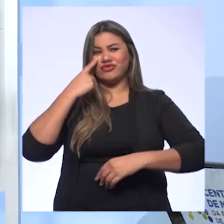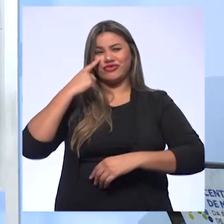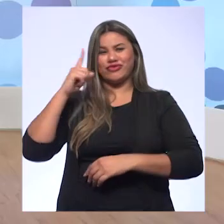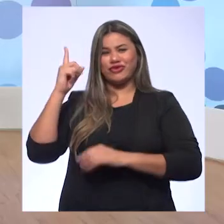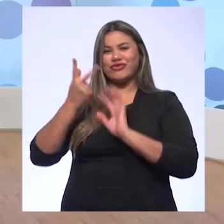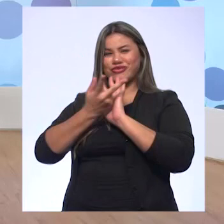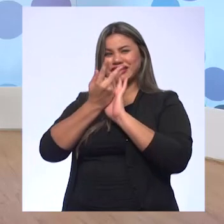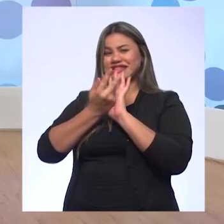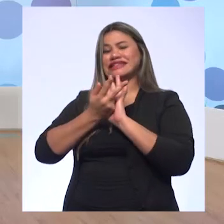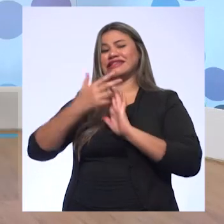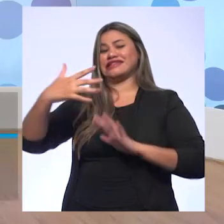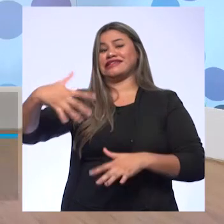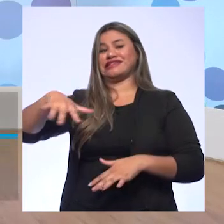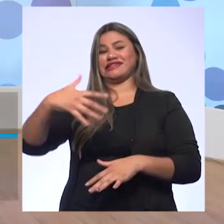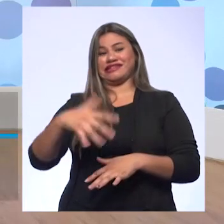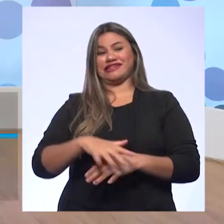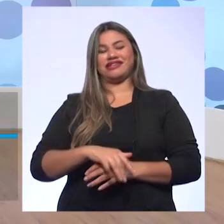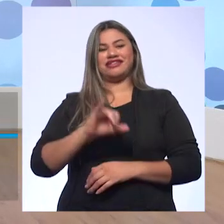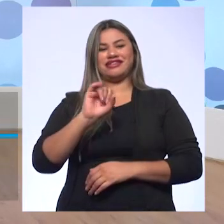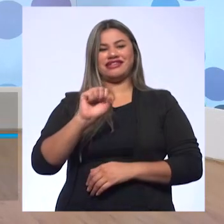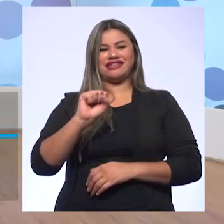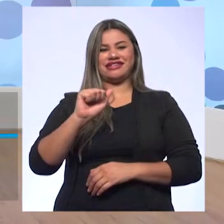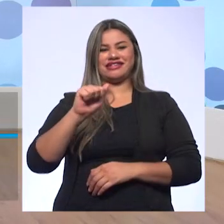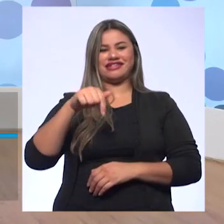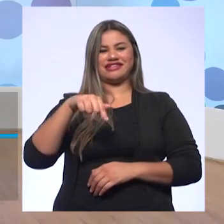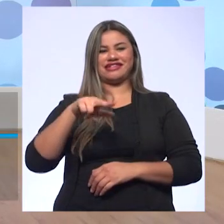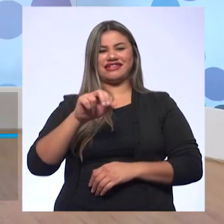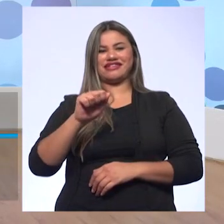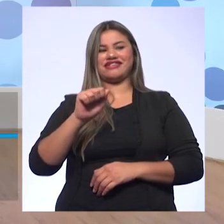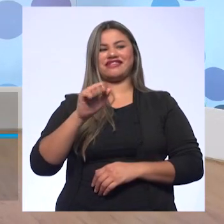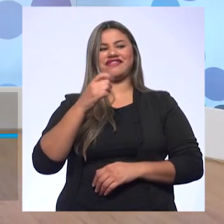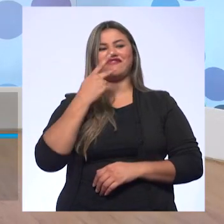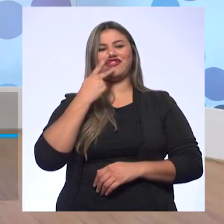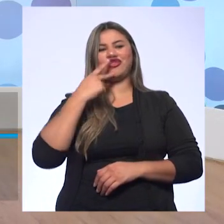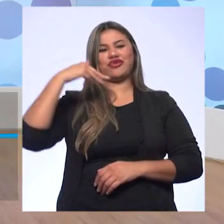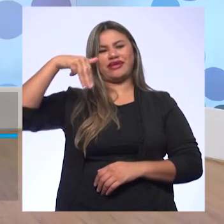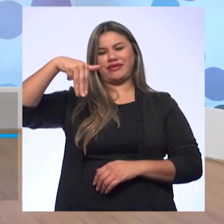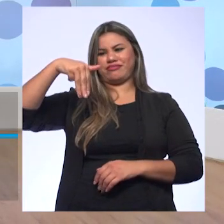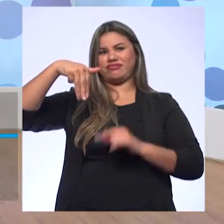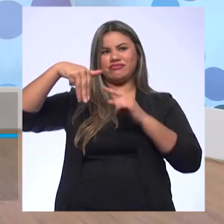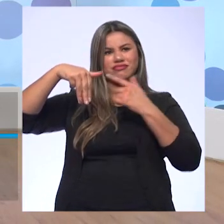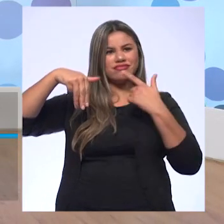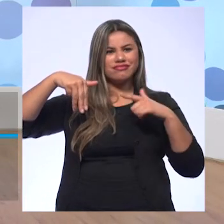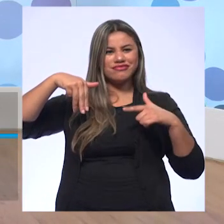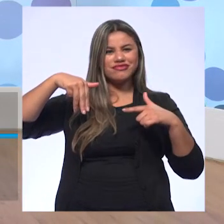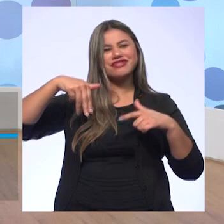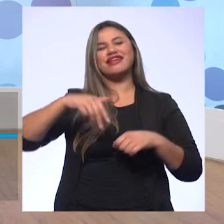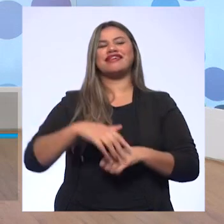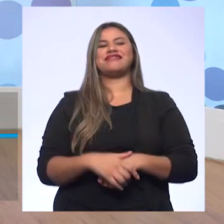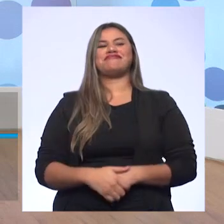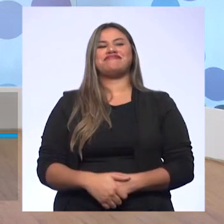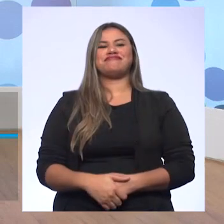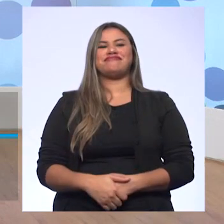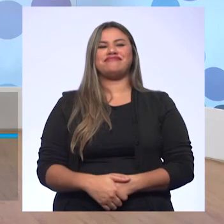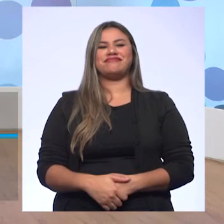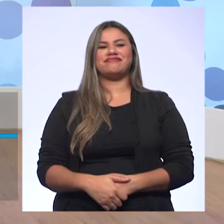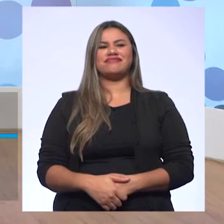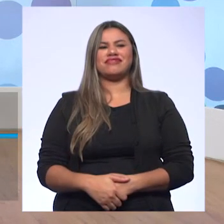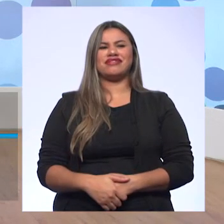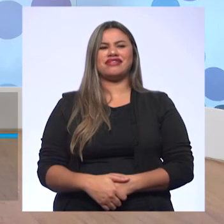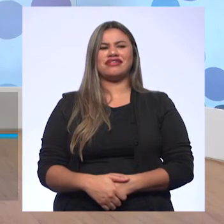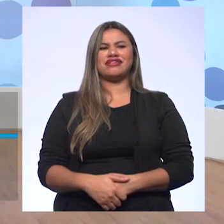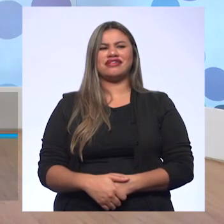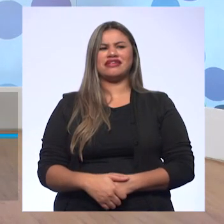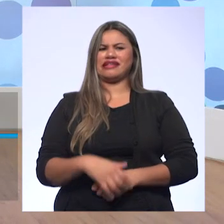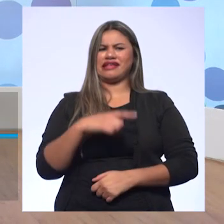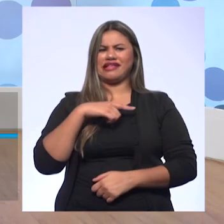Ixi, rapaz. O Isaac falou M. M também não tem. Tem. O M. Peraí, mas tem um A ali,